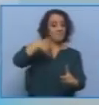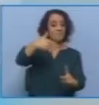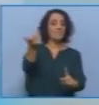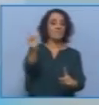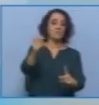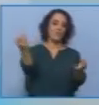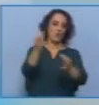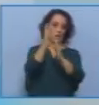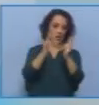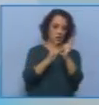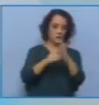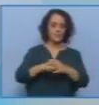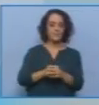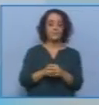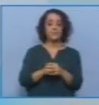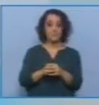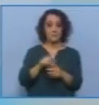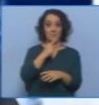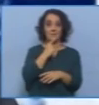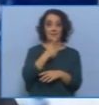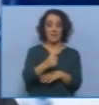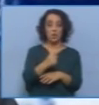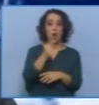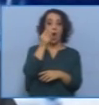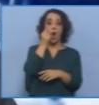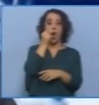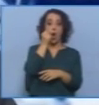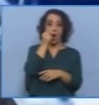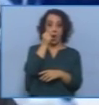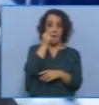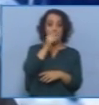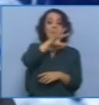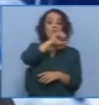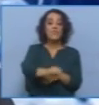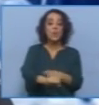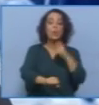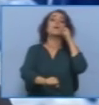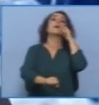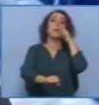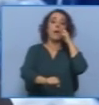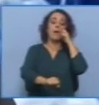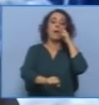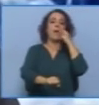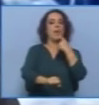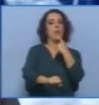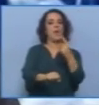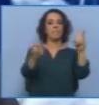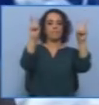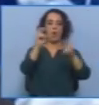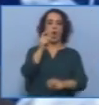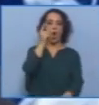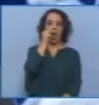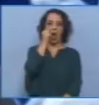Cristo. Quando se diz filho de homem na Sagrada Escritura, quer-se dizer homem. E